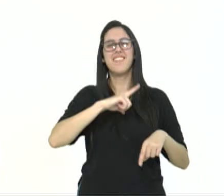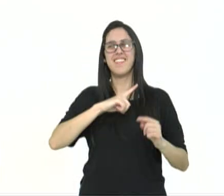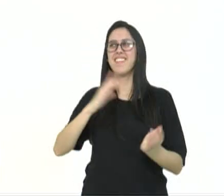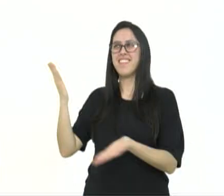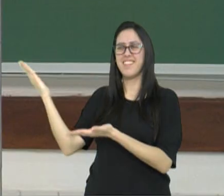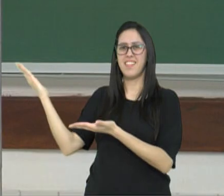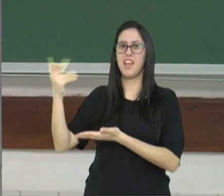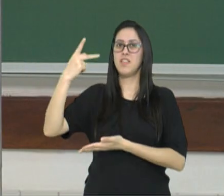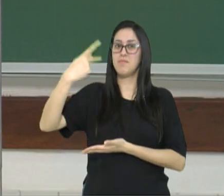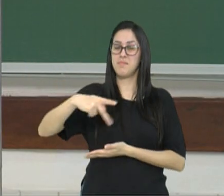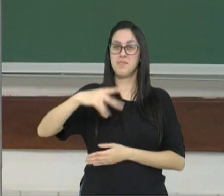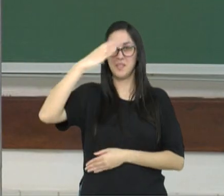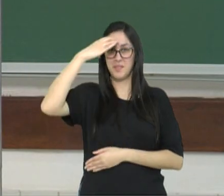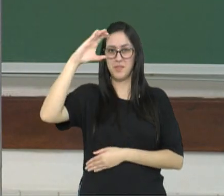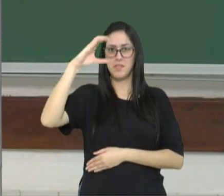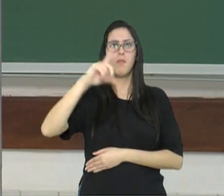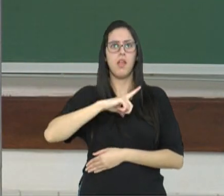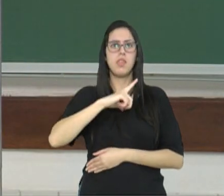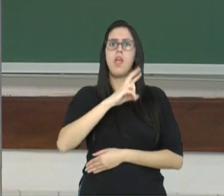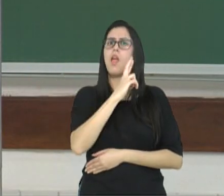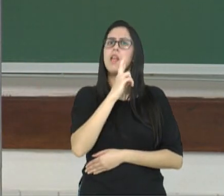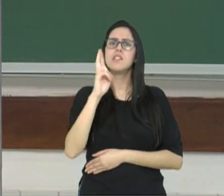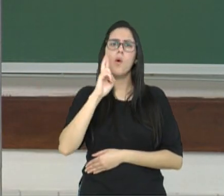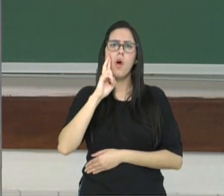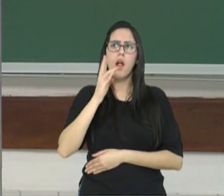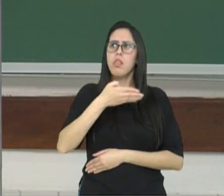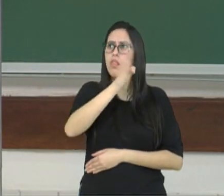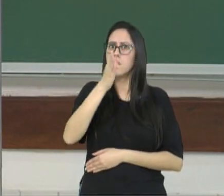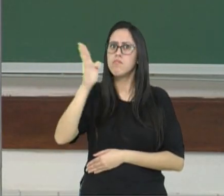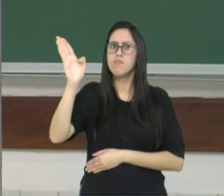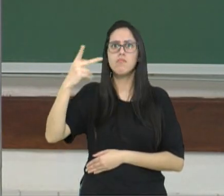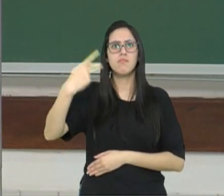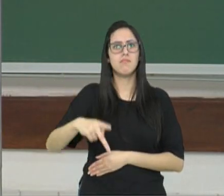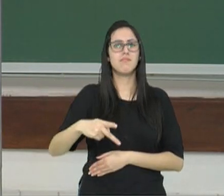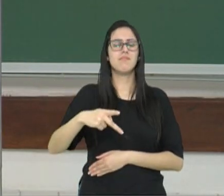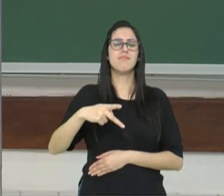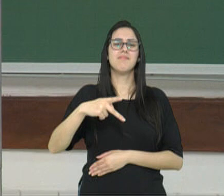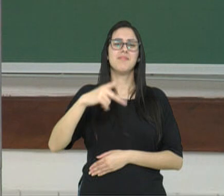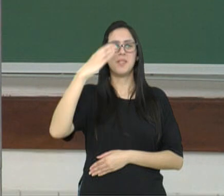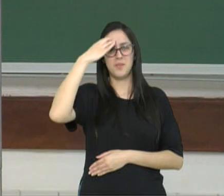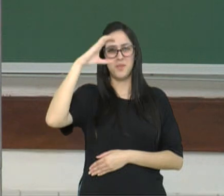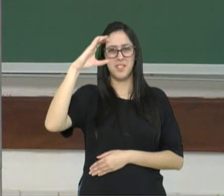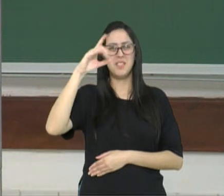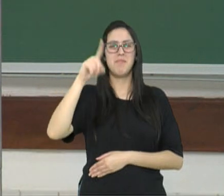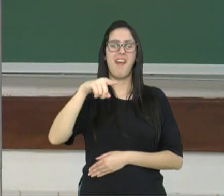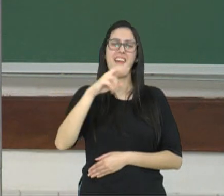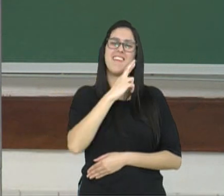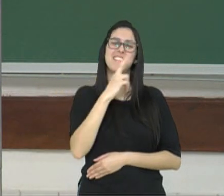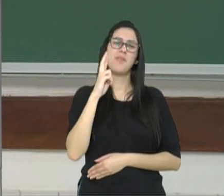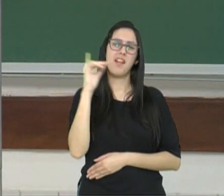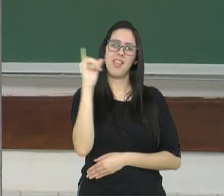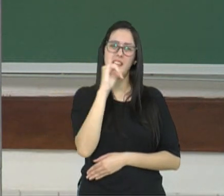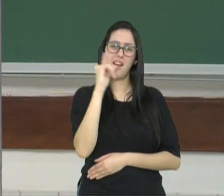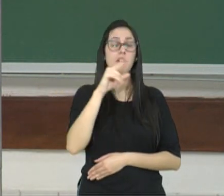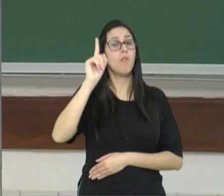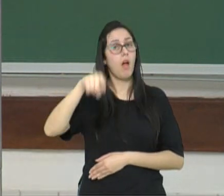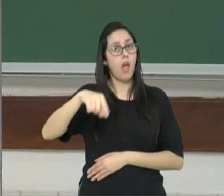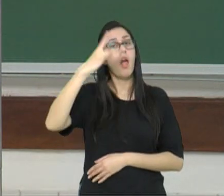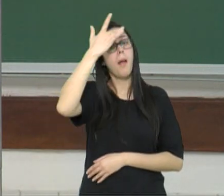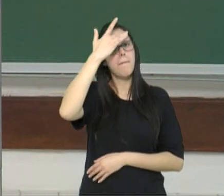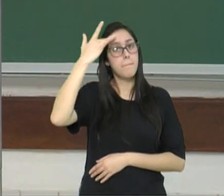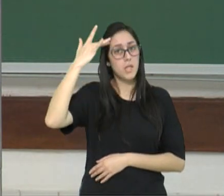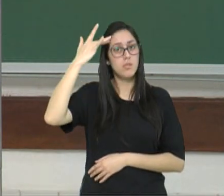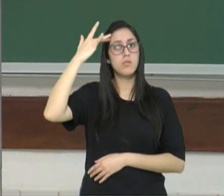restaurantes de culinária italiana. Todos isso aqui são homenagens a populações que vieram e ocuparam